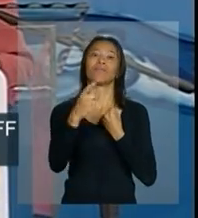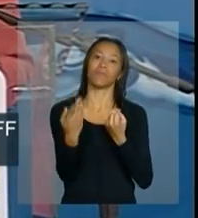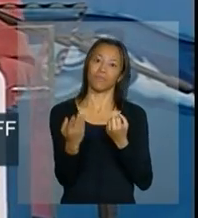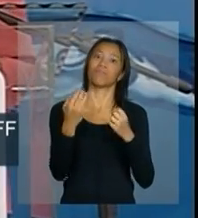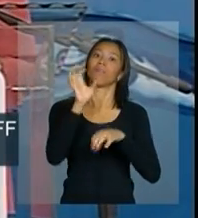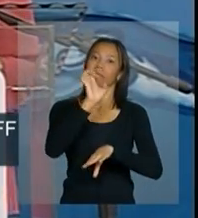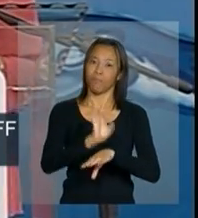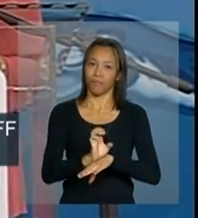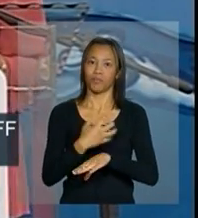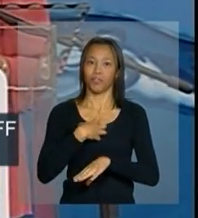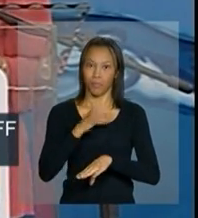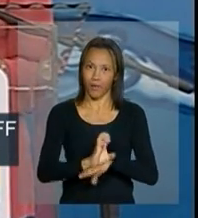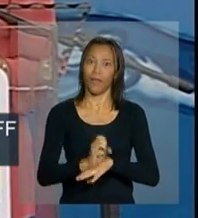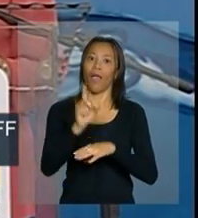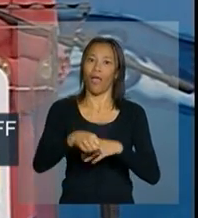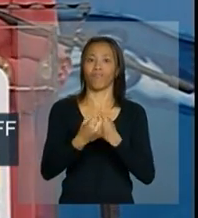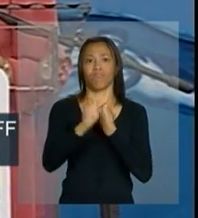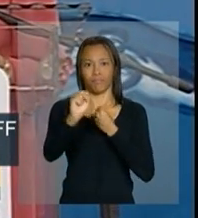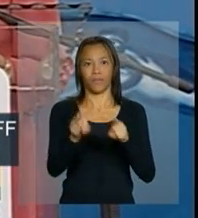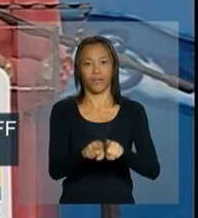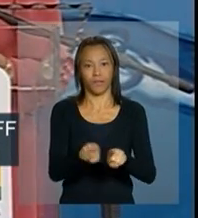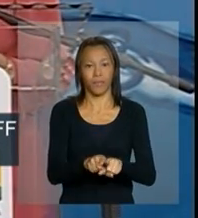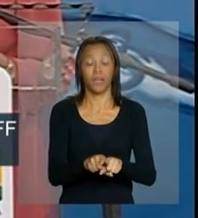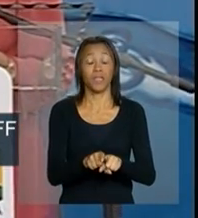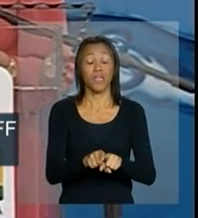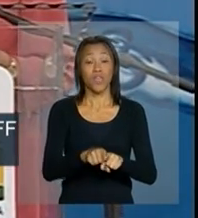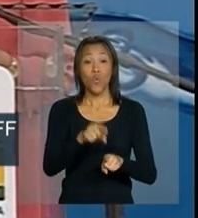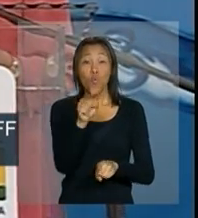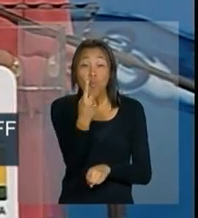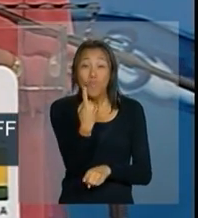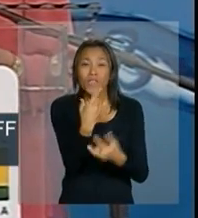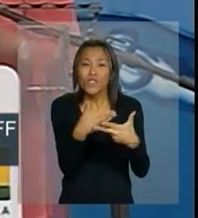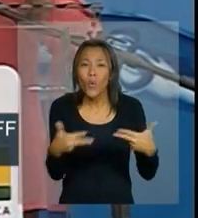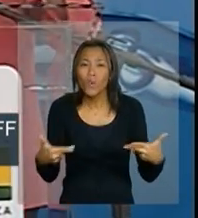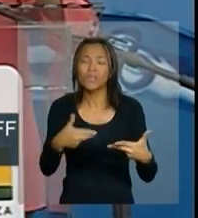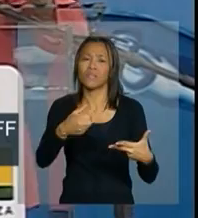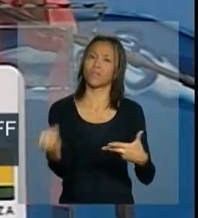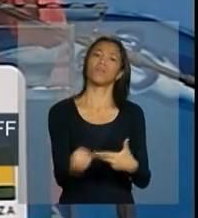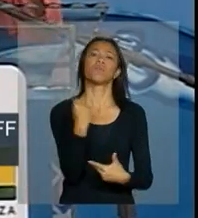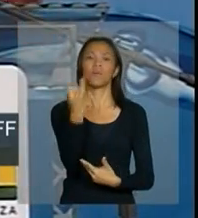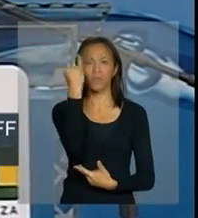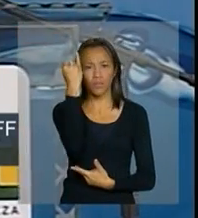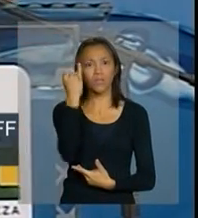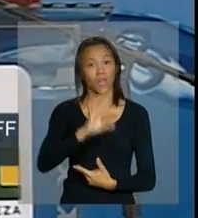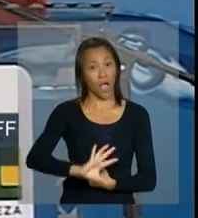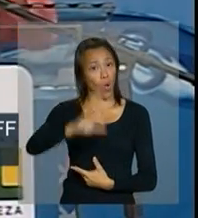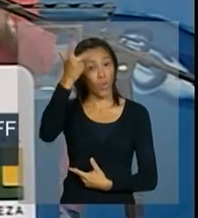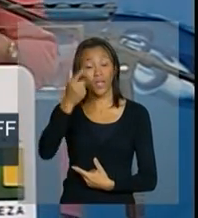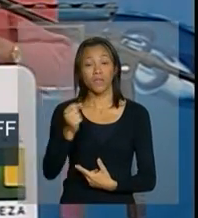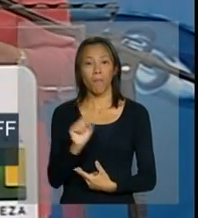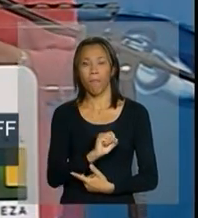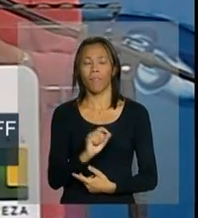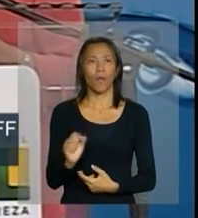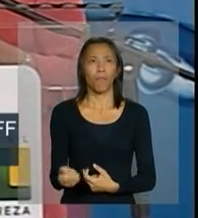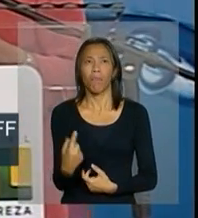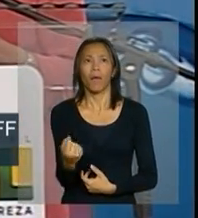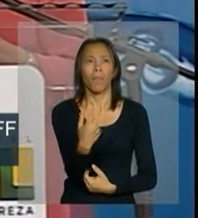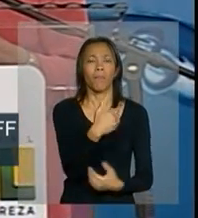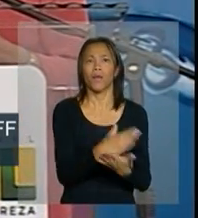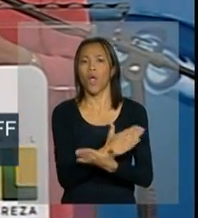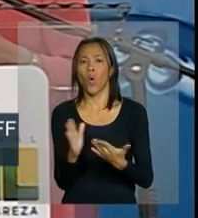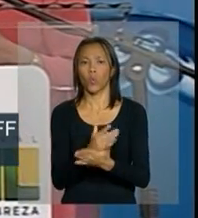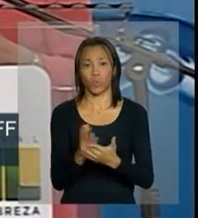grande, uma das coisas essenciais, como acontece em vários outros estados